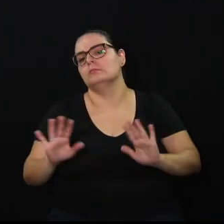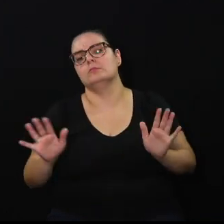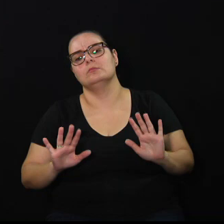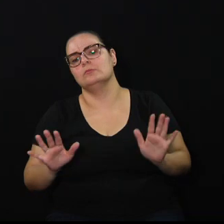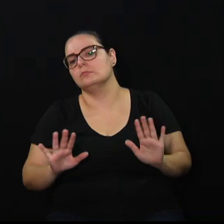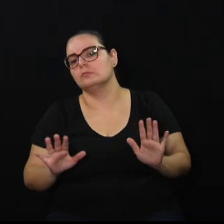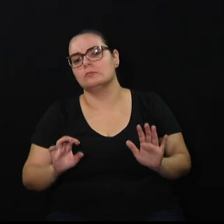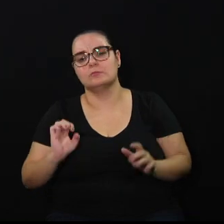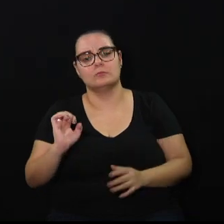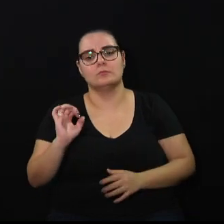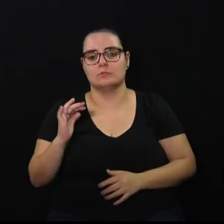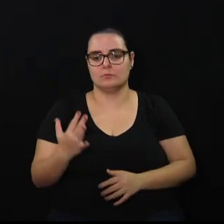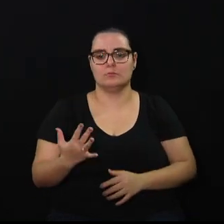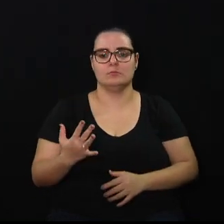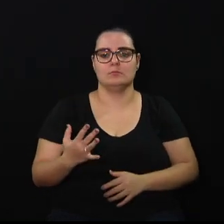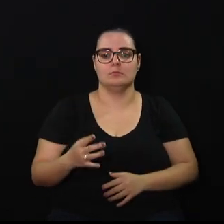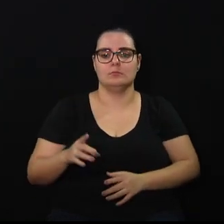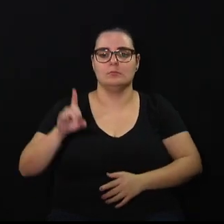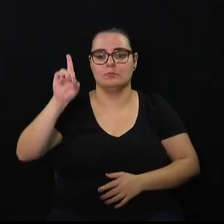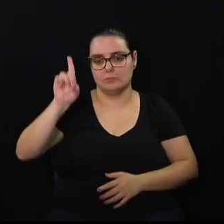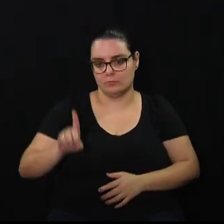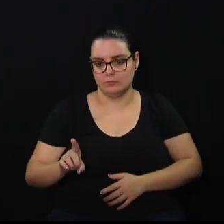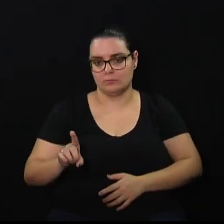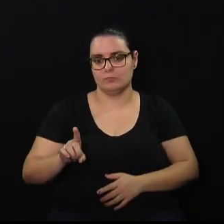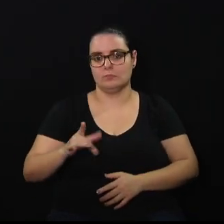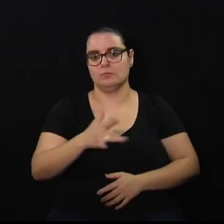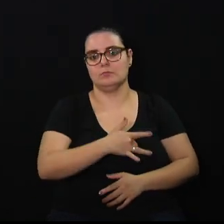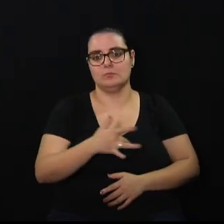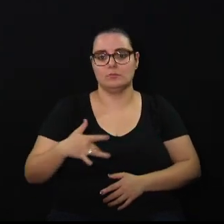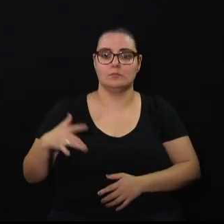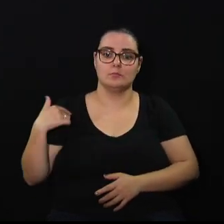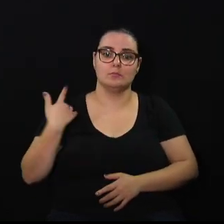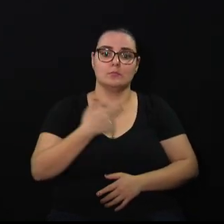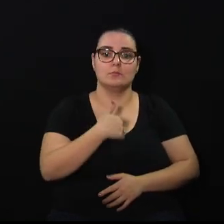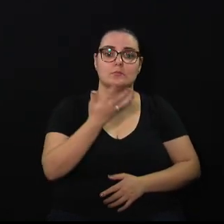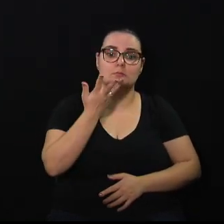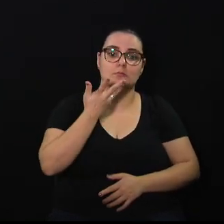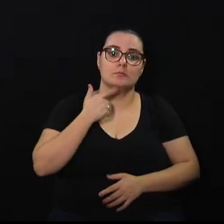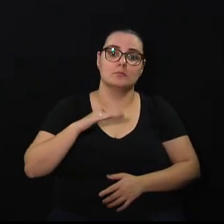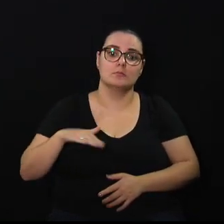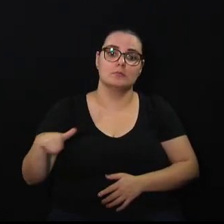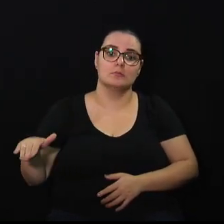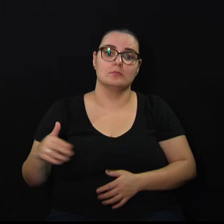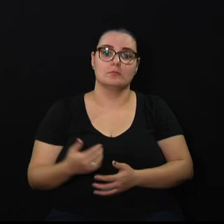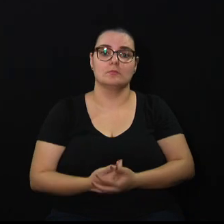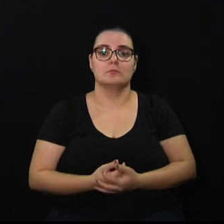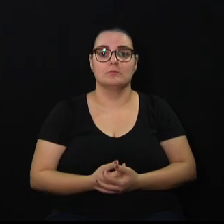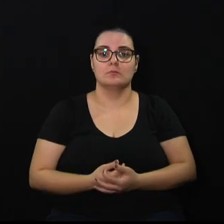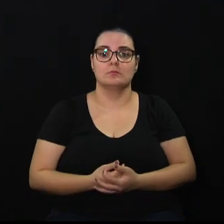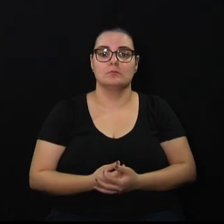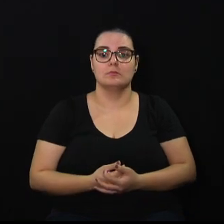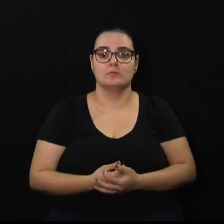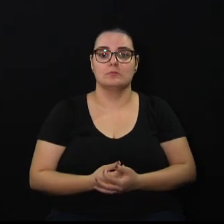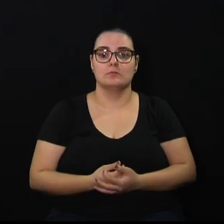sobre o direito à saúde das nossas crianças então a gente quando a gente chega até o judiciário